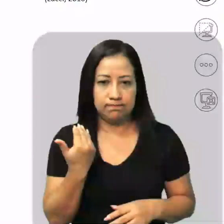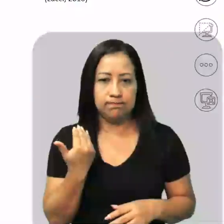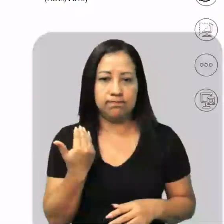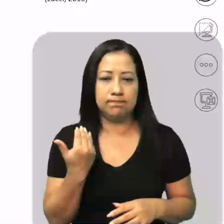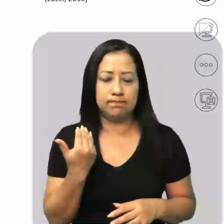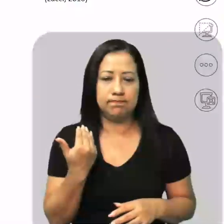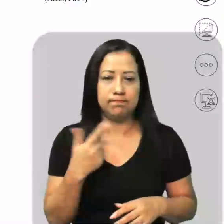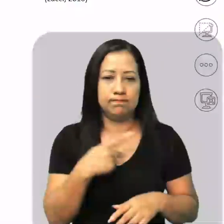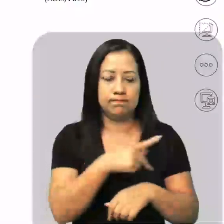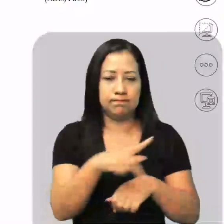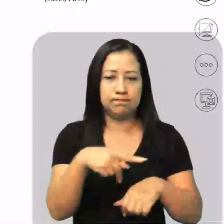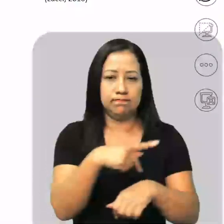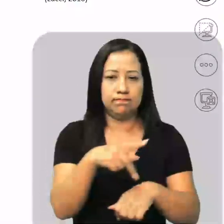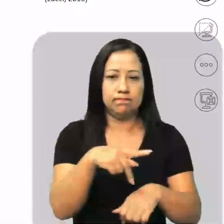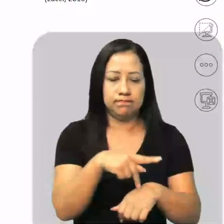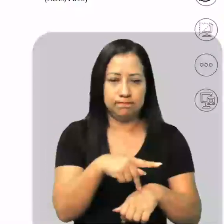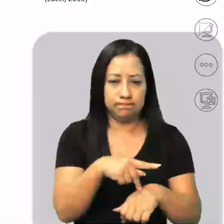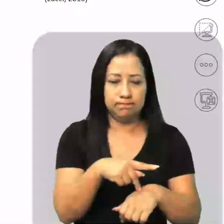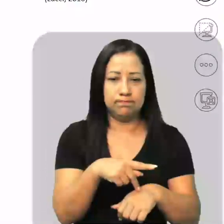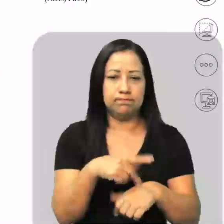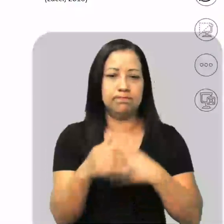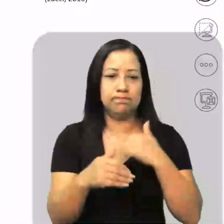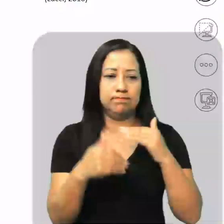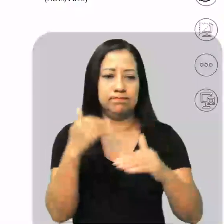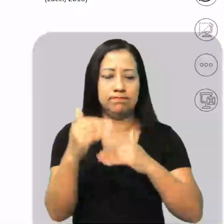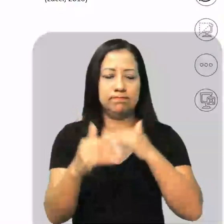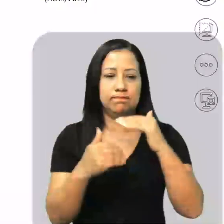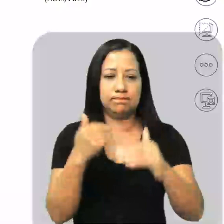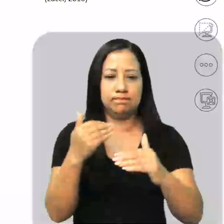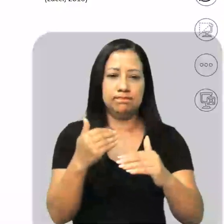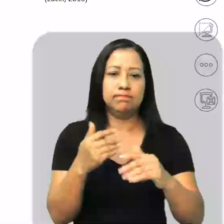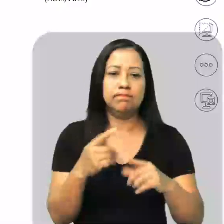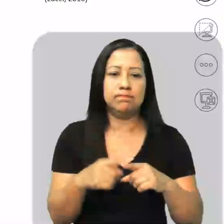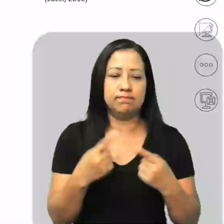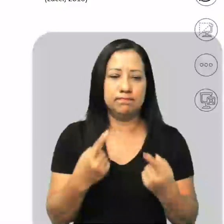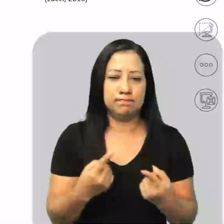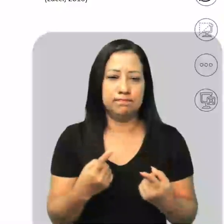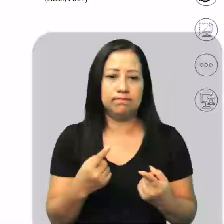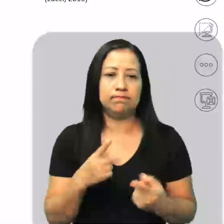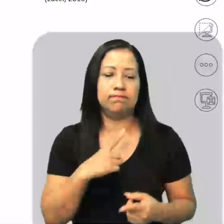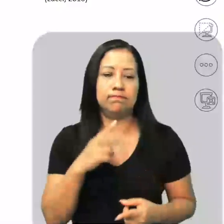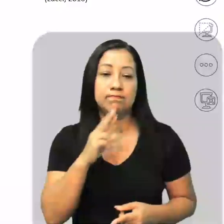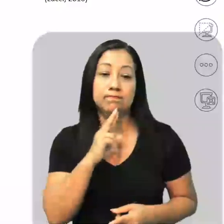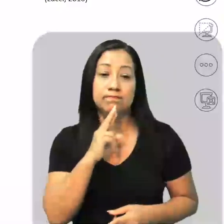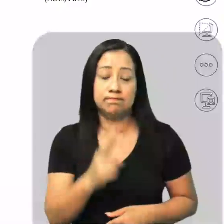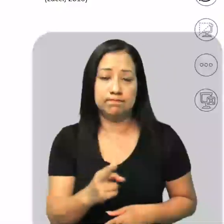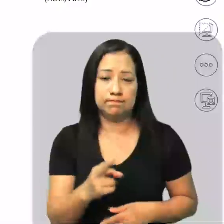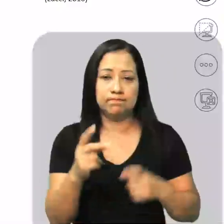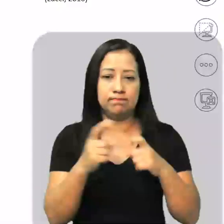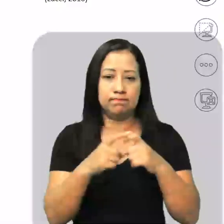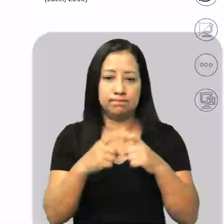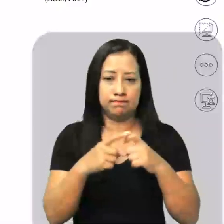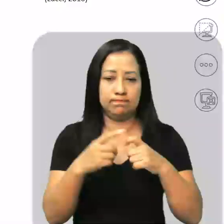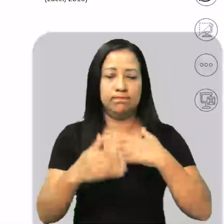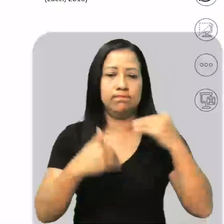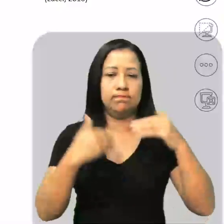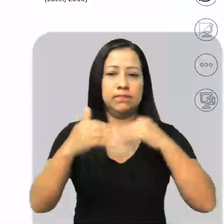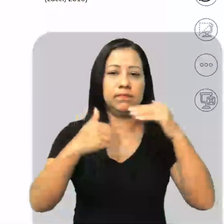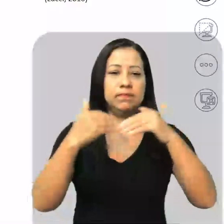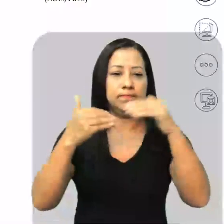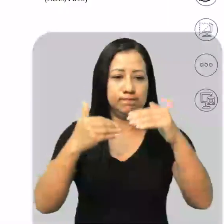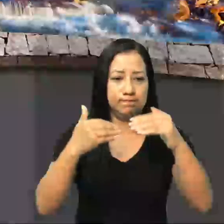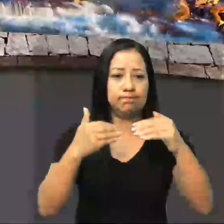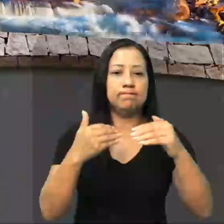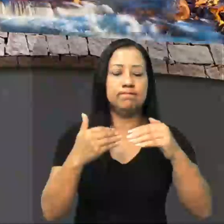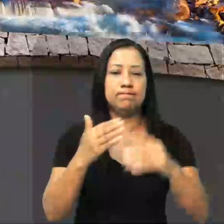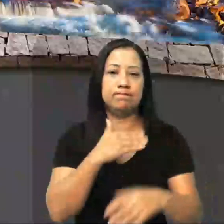Portanto, eu sou fruto desse período que é chamado de explosão demográfica, anos 50, 60, 70. No Brasil,